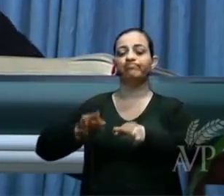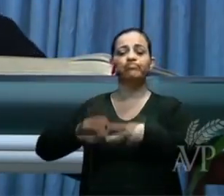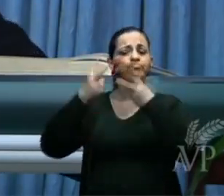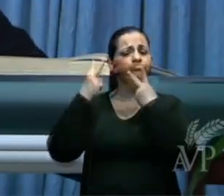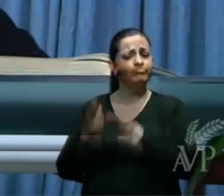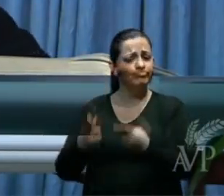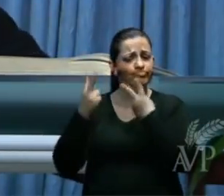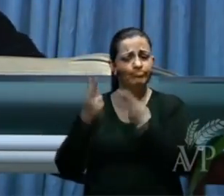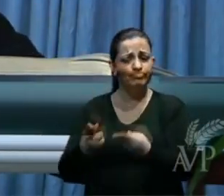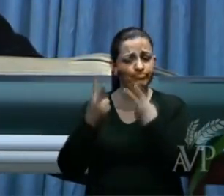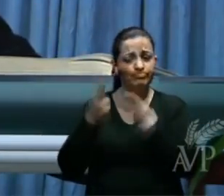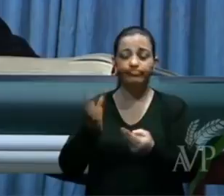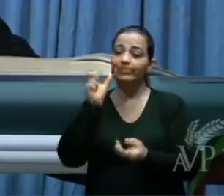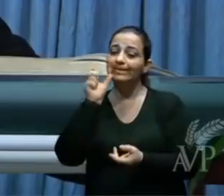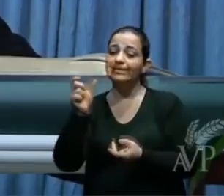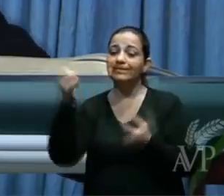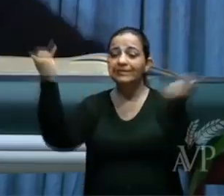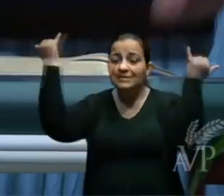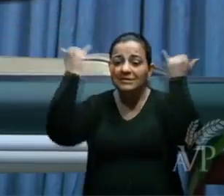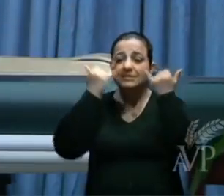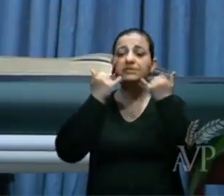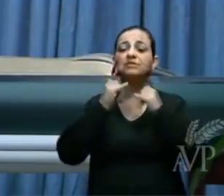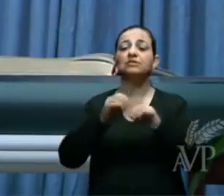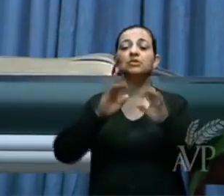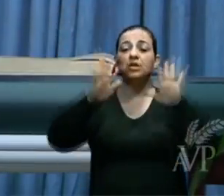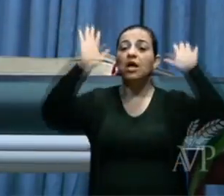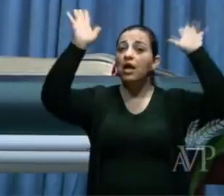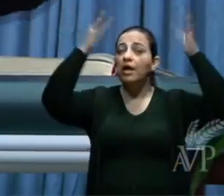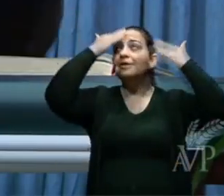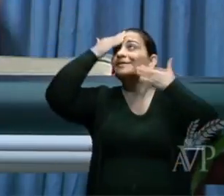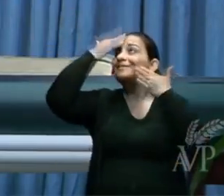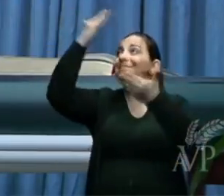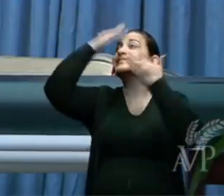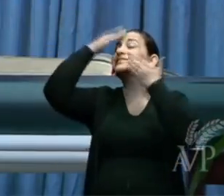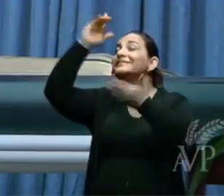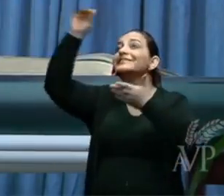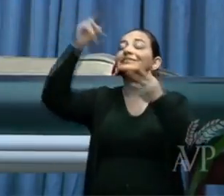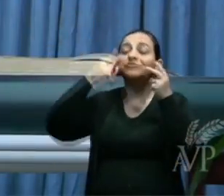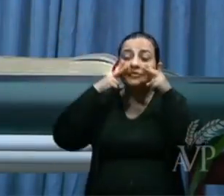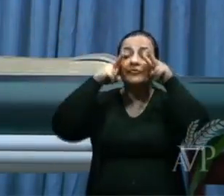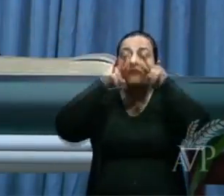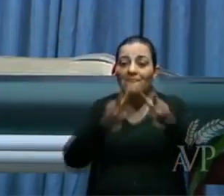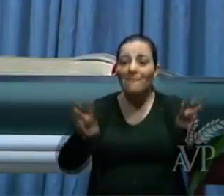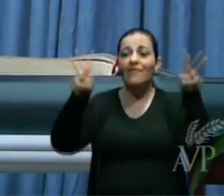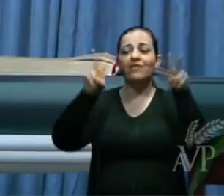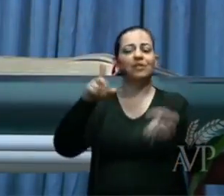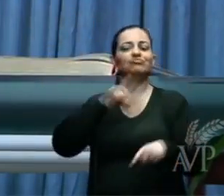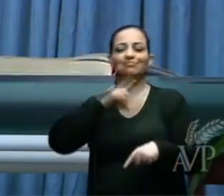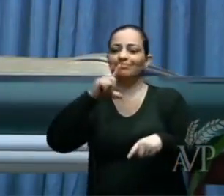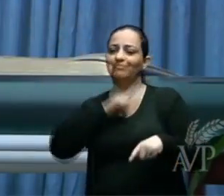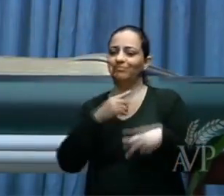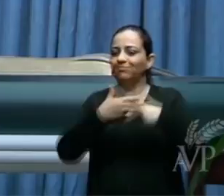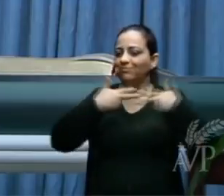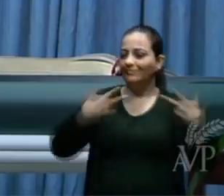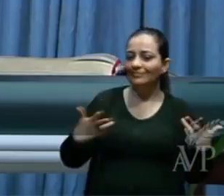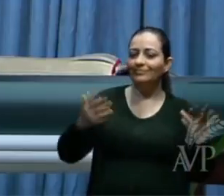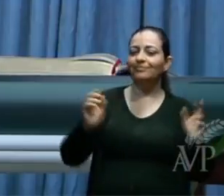mesma palavra que um dia de glória a deus eu vejo eu tenho